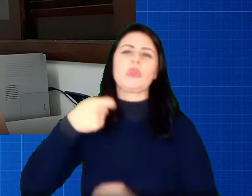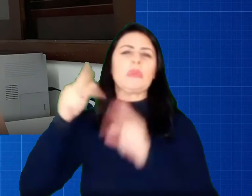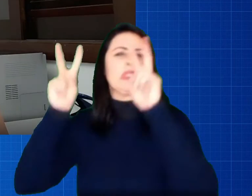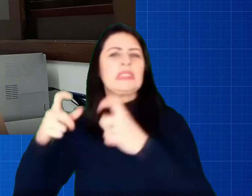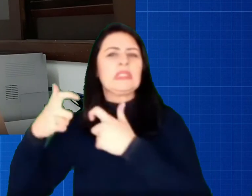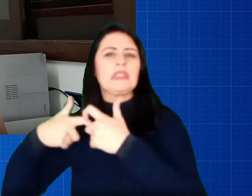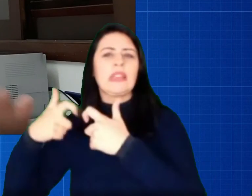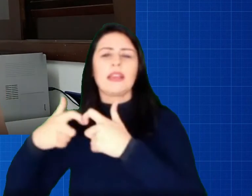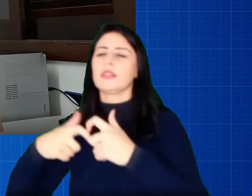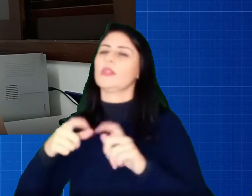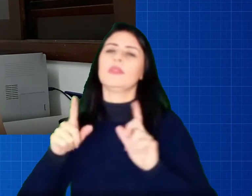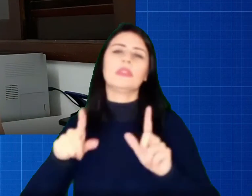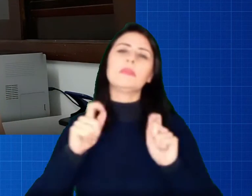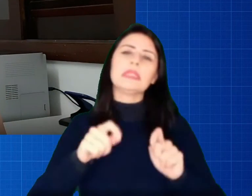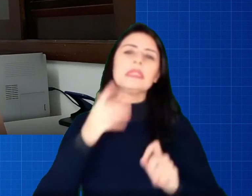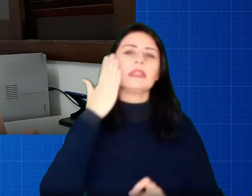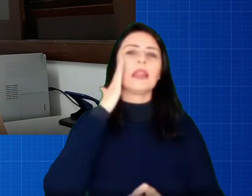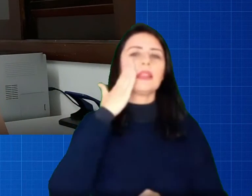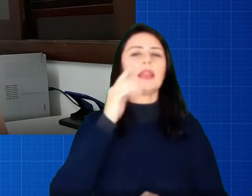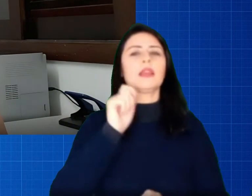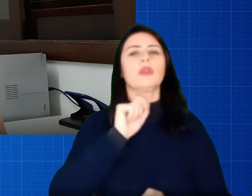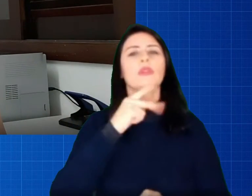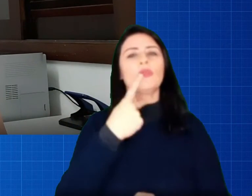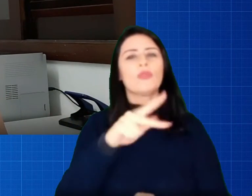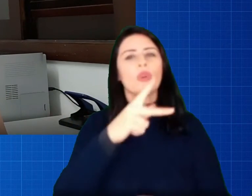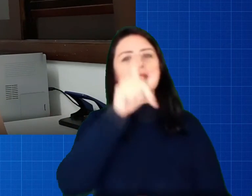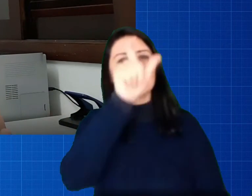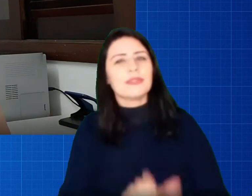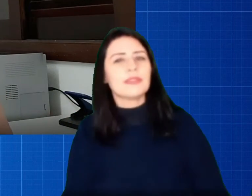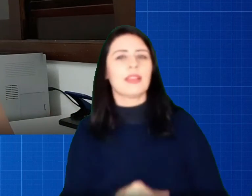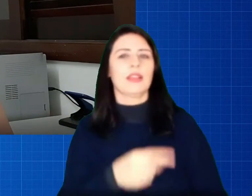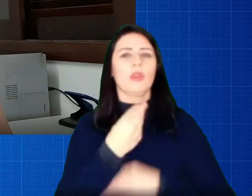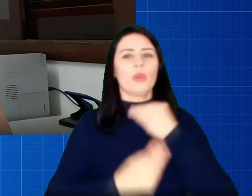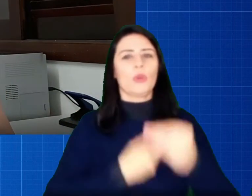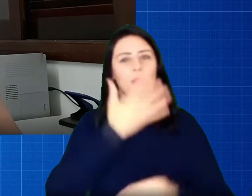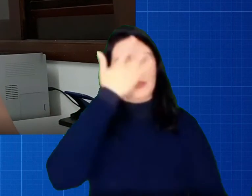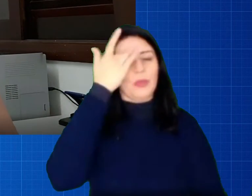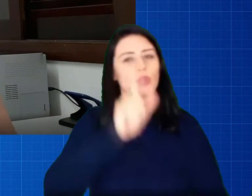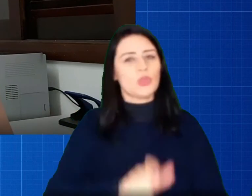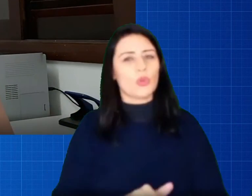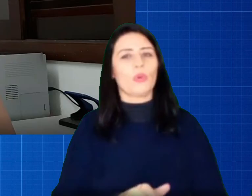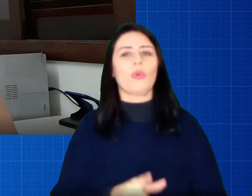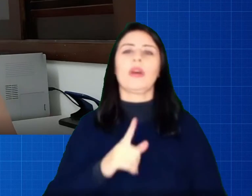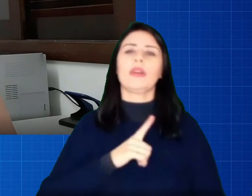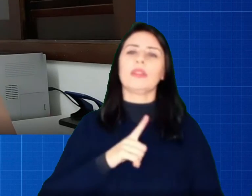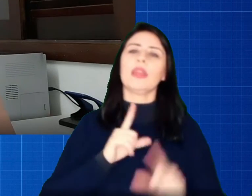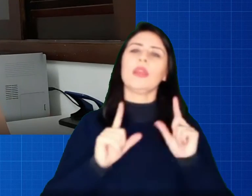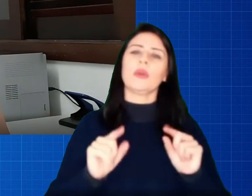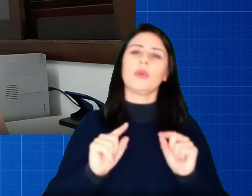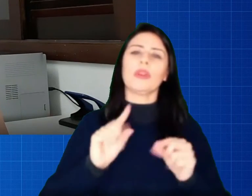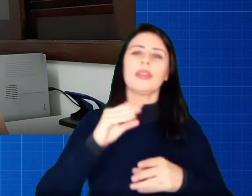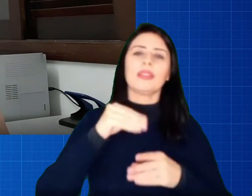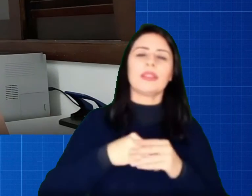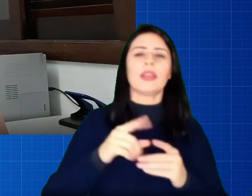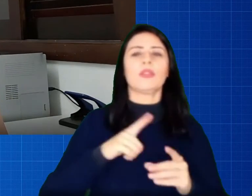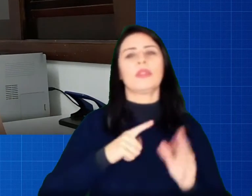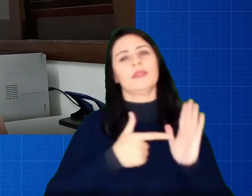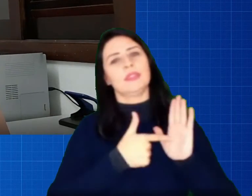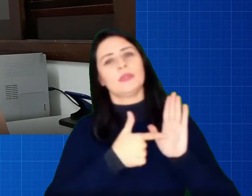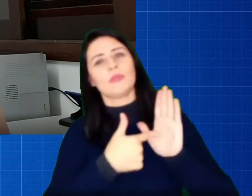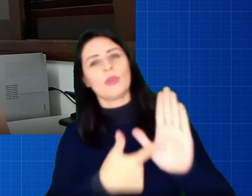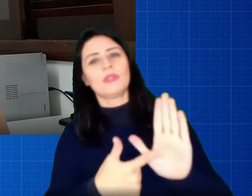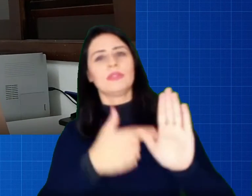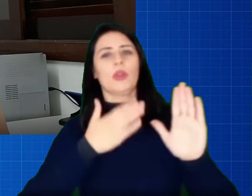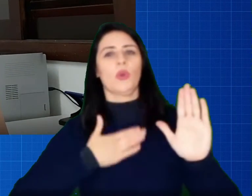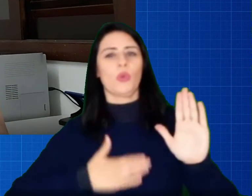Porque acho que muito mais do que falar do sexo antes, é você entender a sua individualidade. Né,